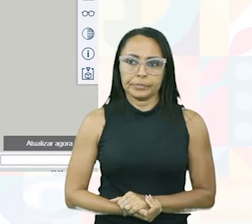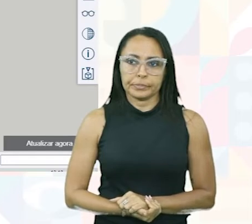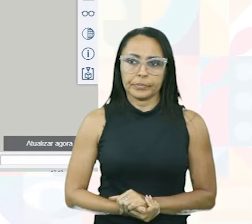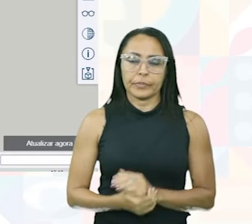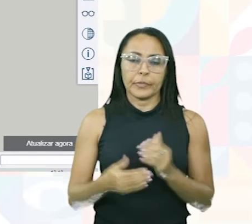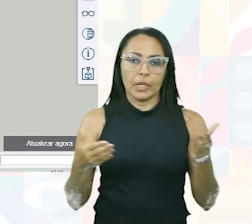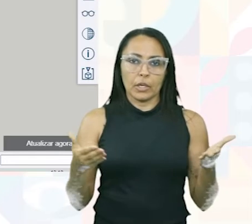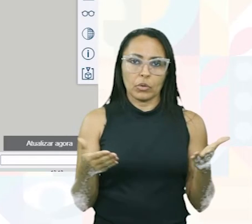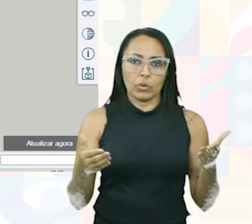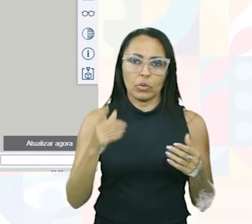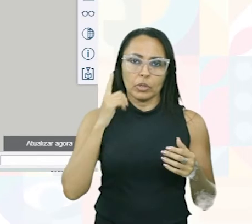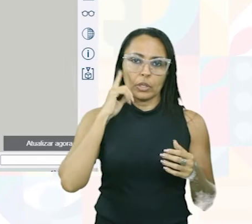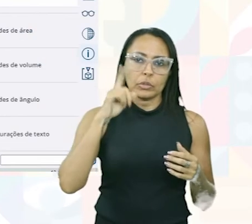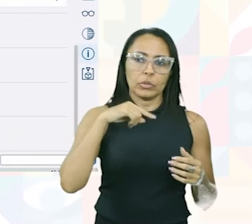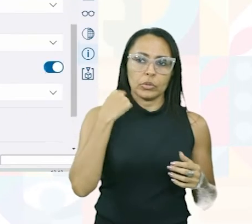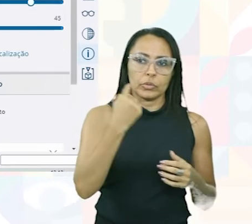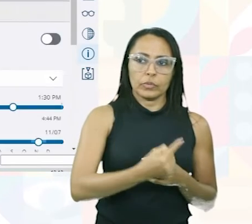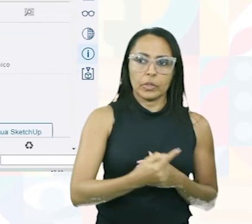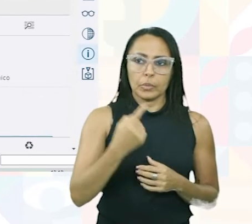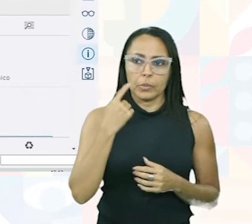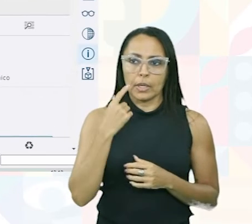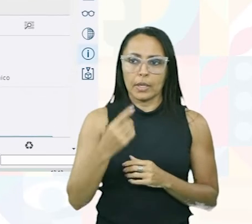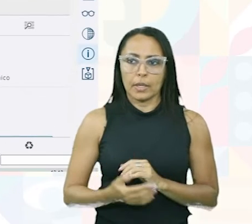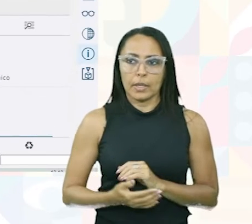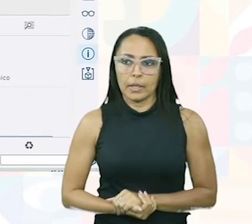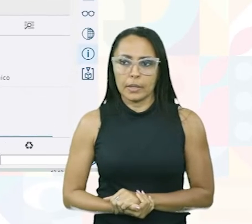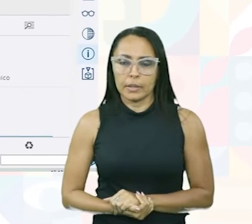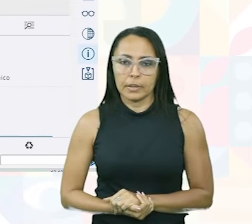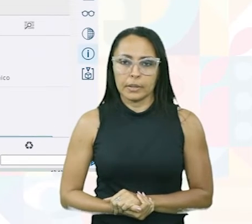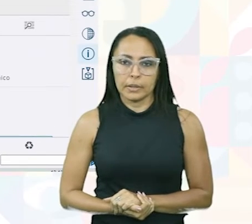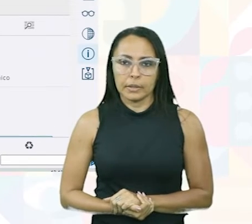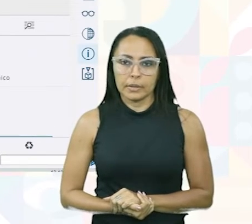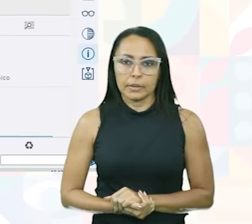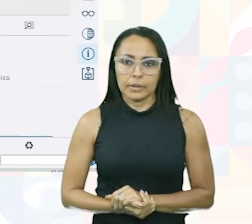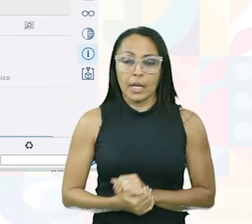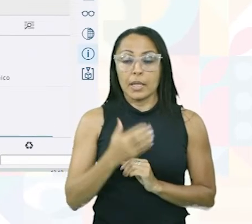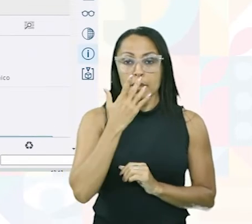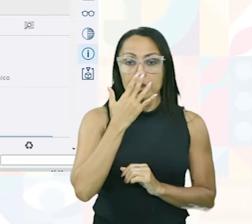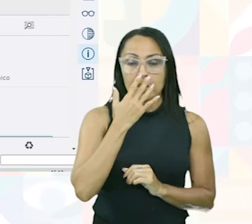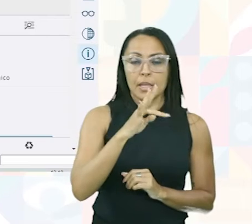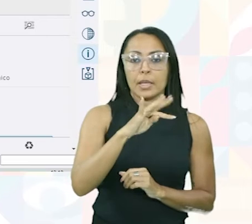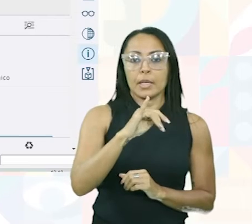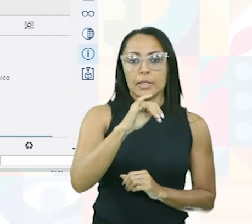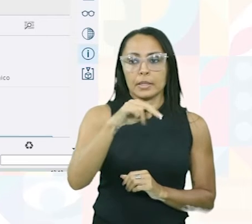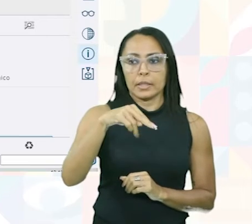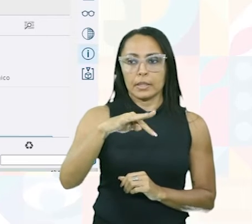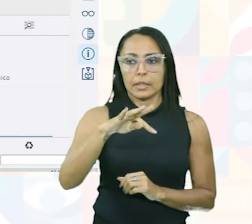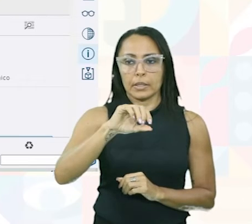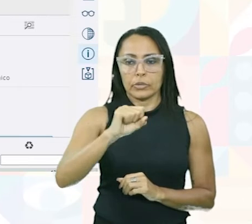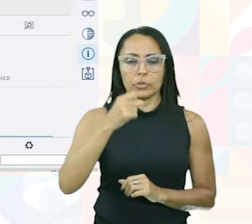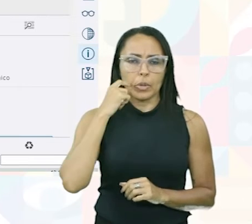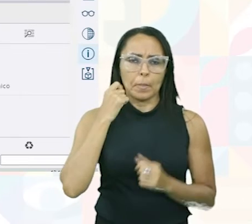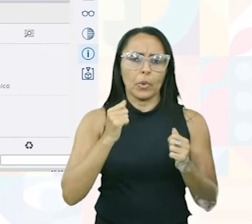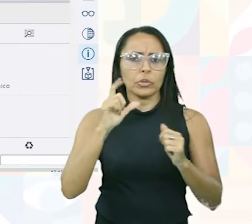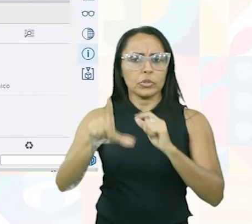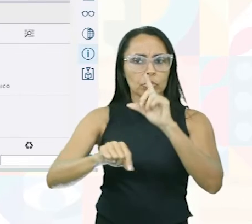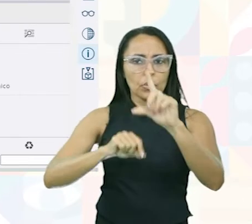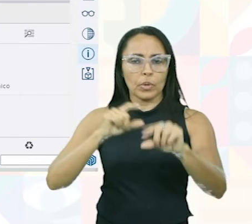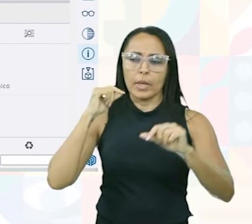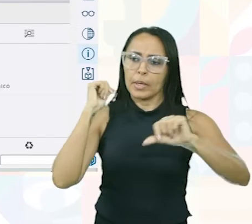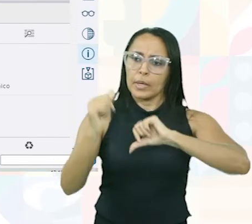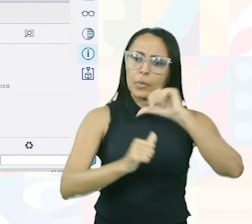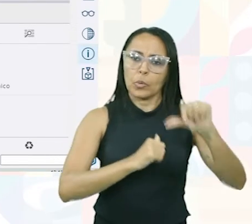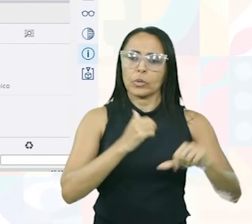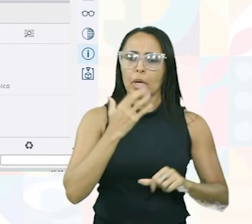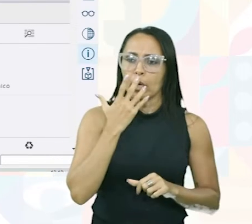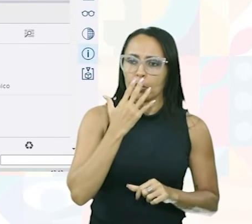para a ferramenta tinta. Então, aqui ele vai me mostrar uma cartela de tintas e materiais em que você pode escolher e mudar, tá?